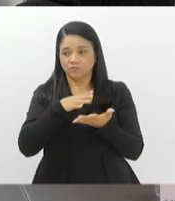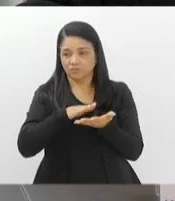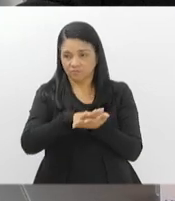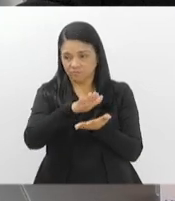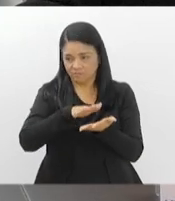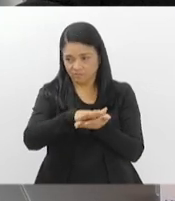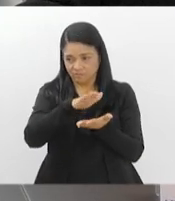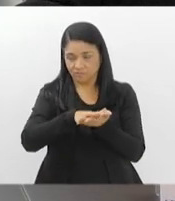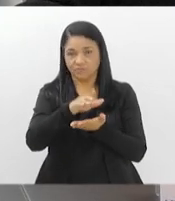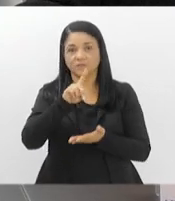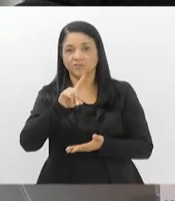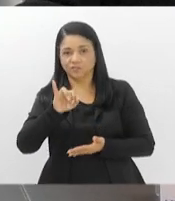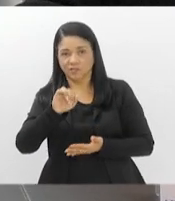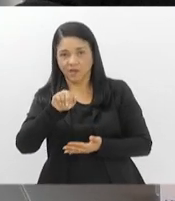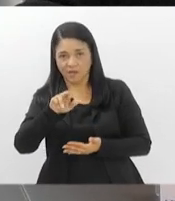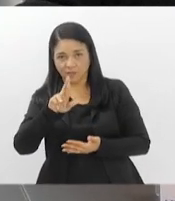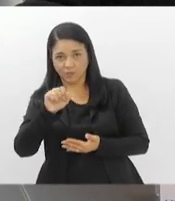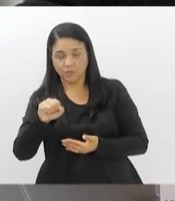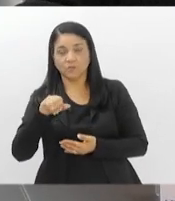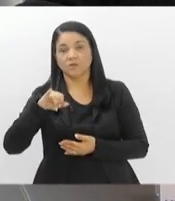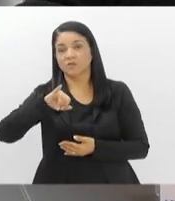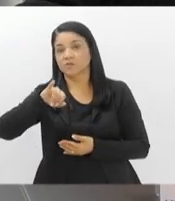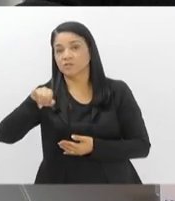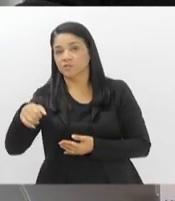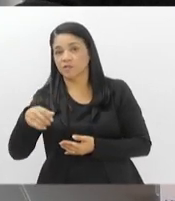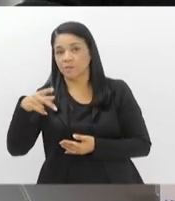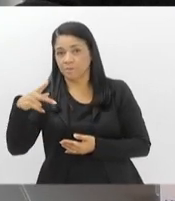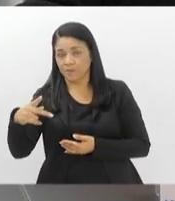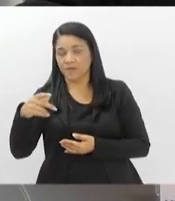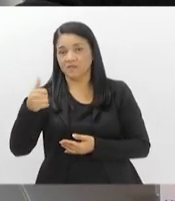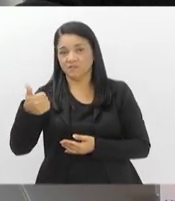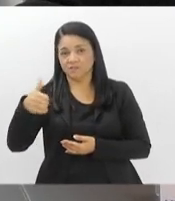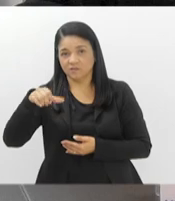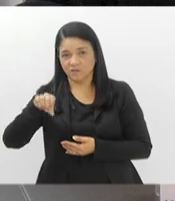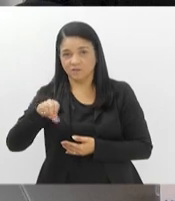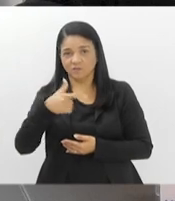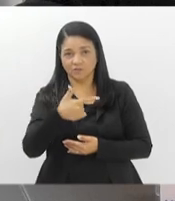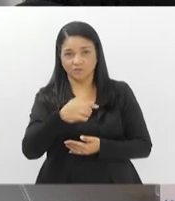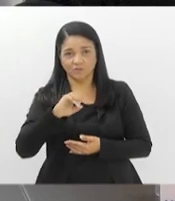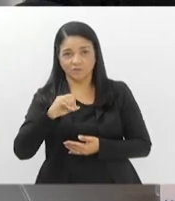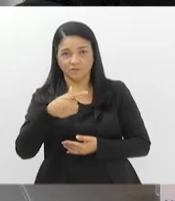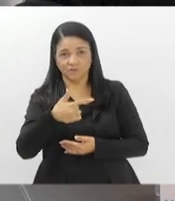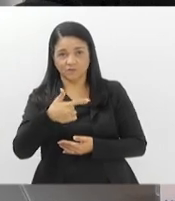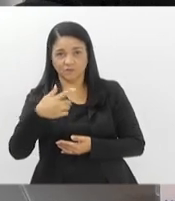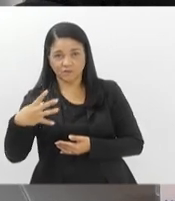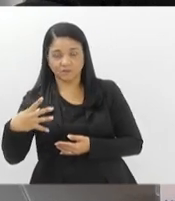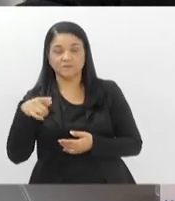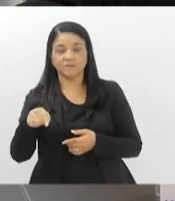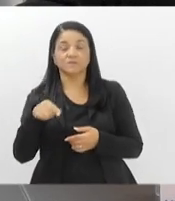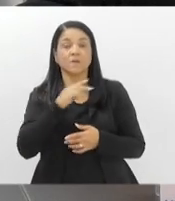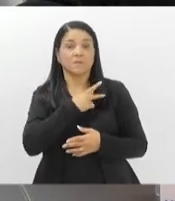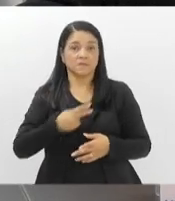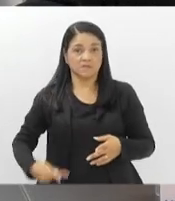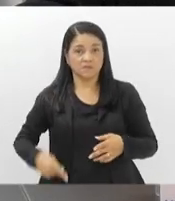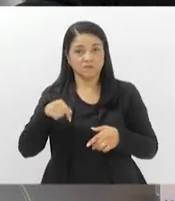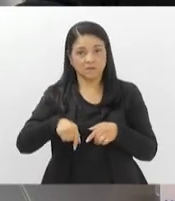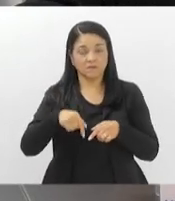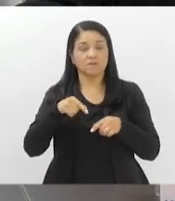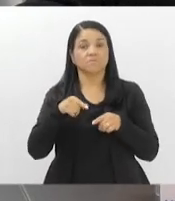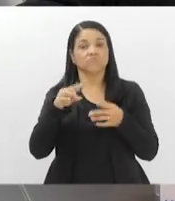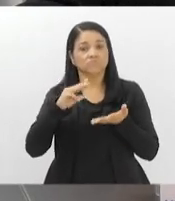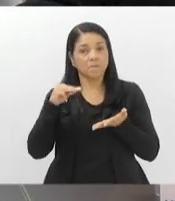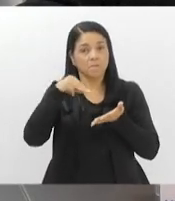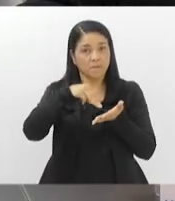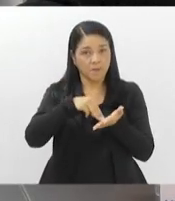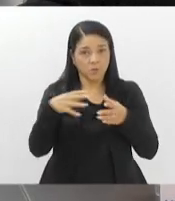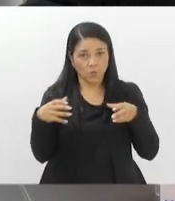ato e j GP número 19 de 24 em que foram definidos pela presidência dessa casa os membros que compõem a presente